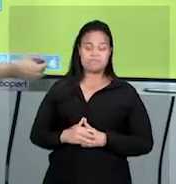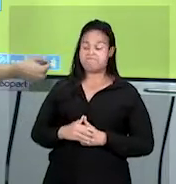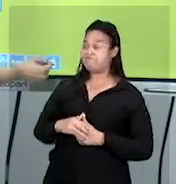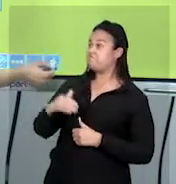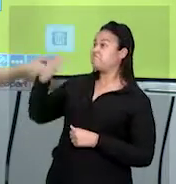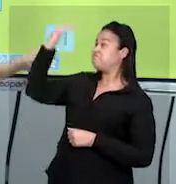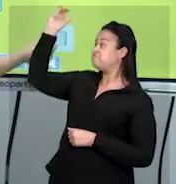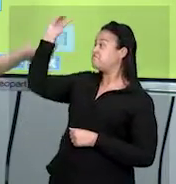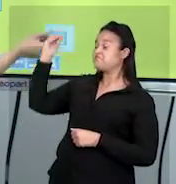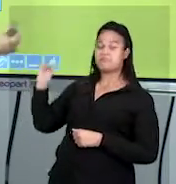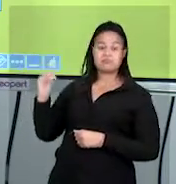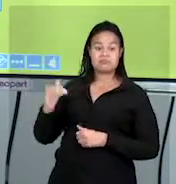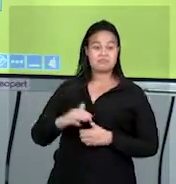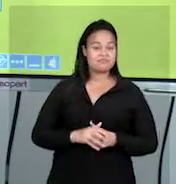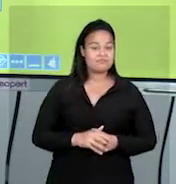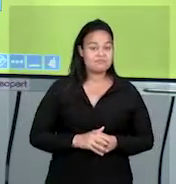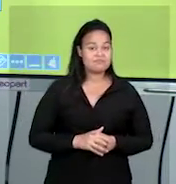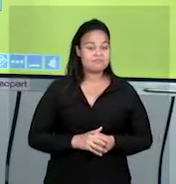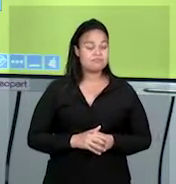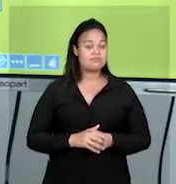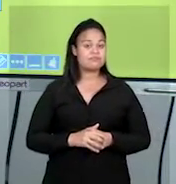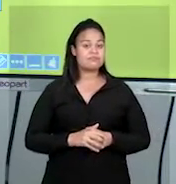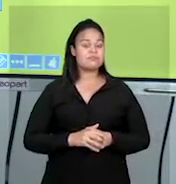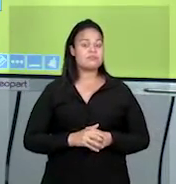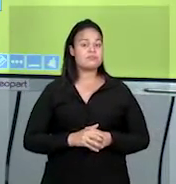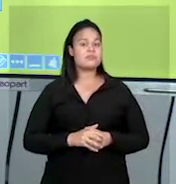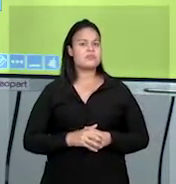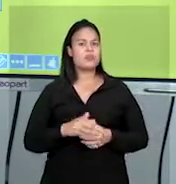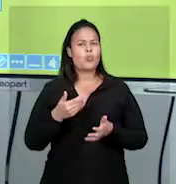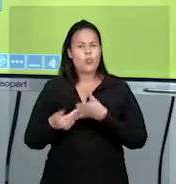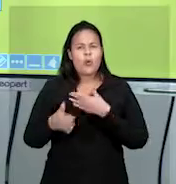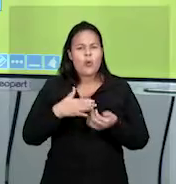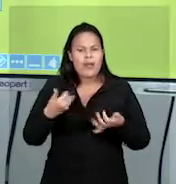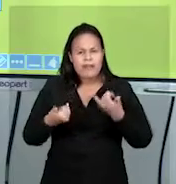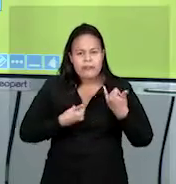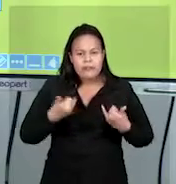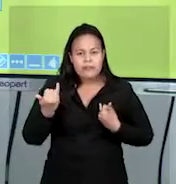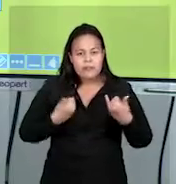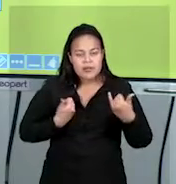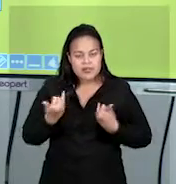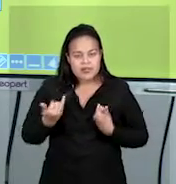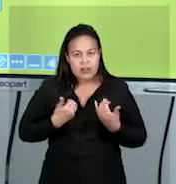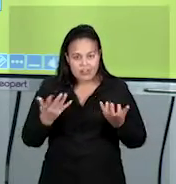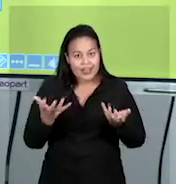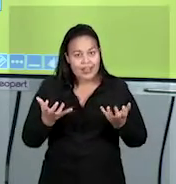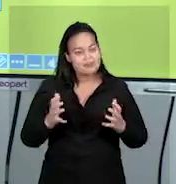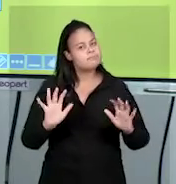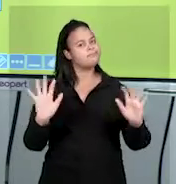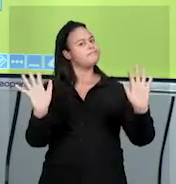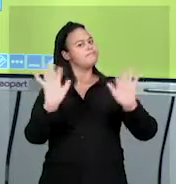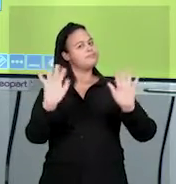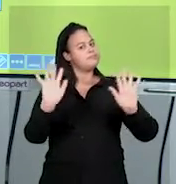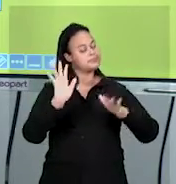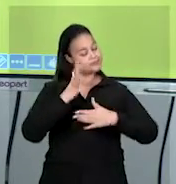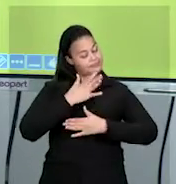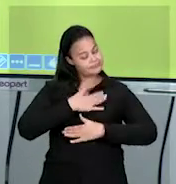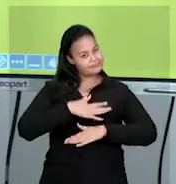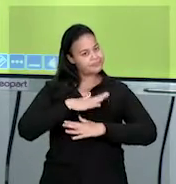Agora, não dá para utilizar o mapa de símbolos pontuais para qualquer informação que eu estiver tratando.